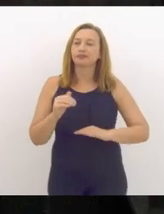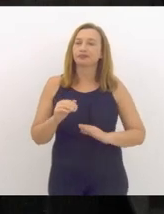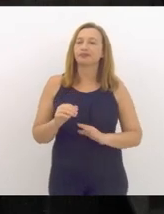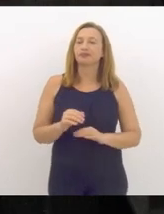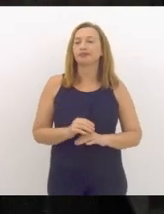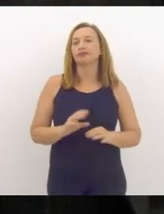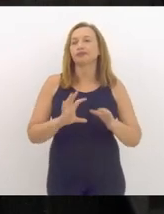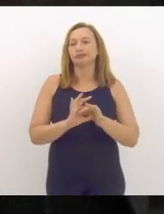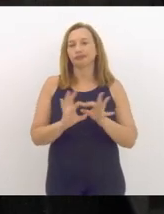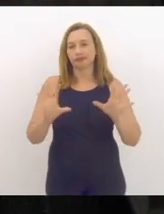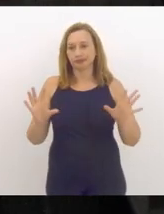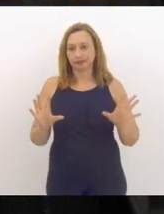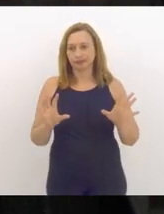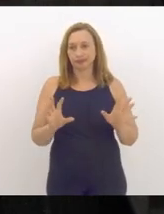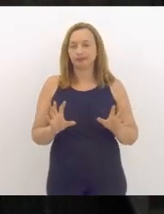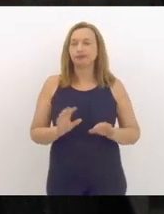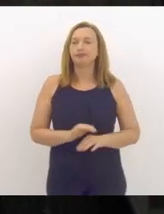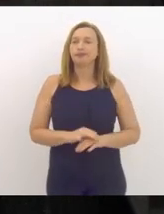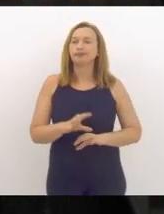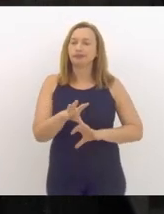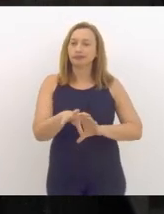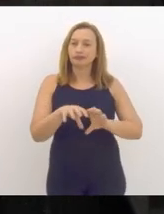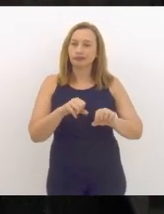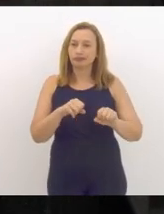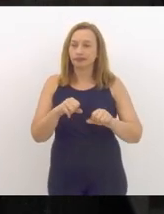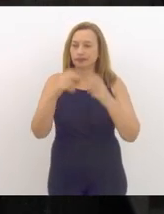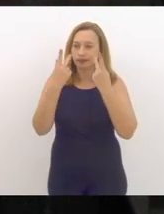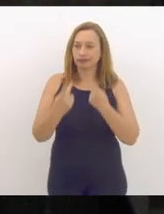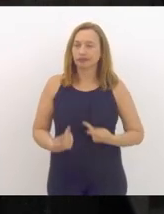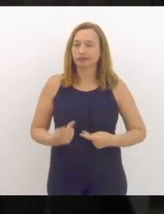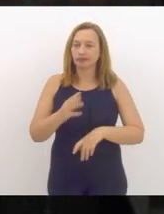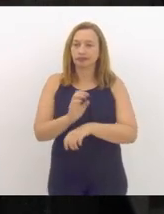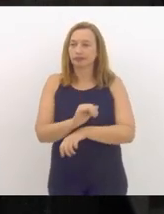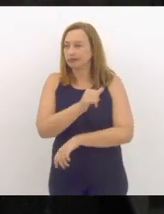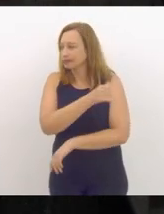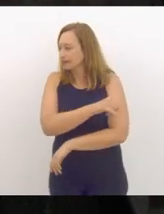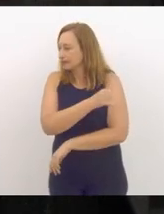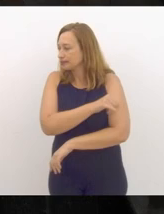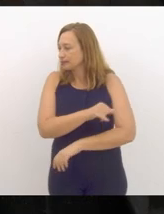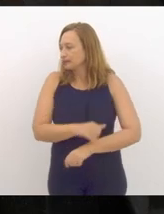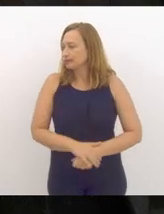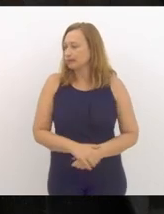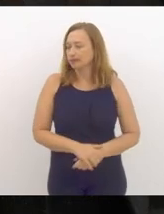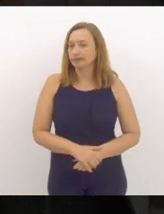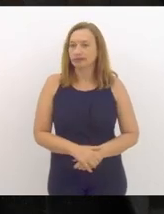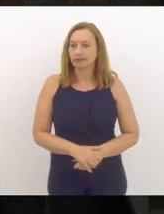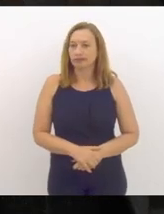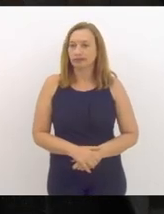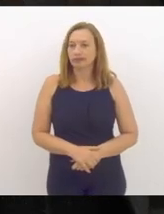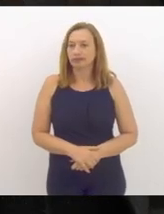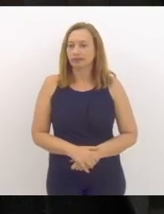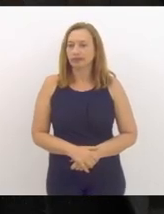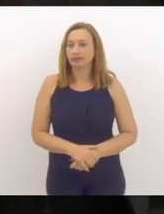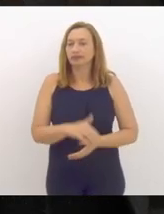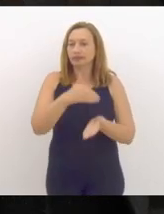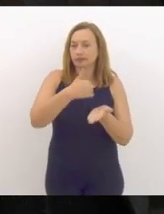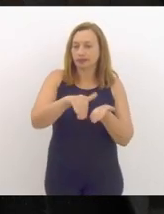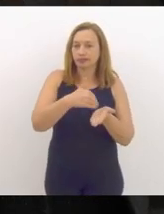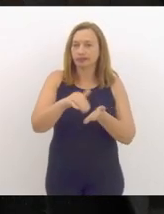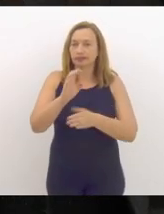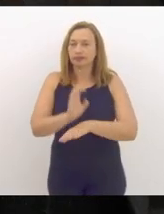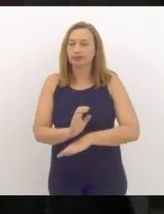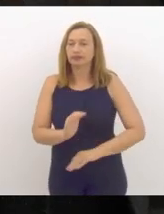Democratização da Formação Humana do Estado do Rio de Janeiro, com a Secretaria de Estado